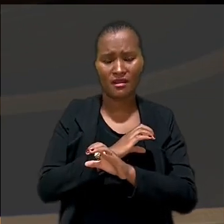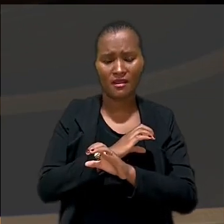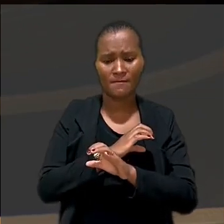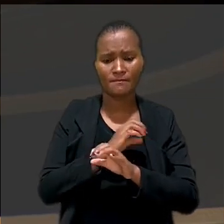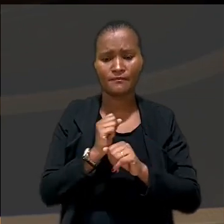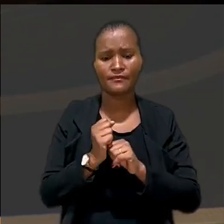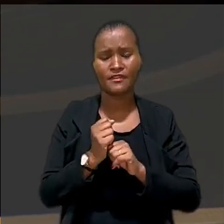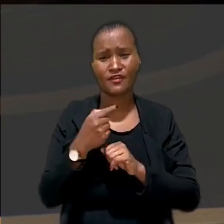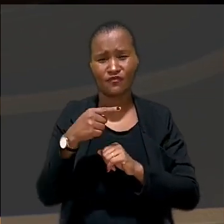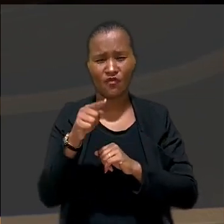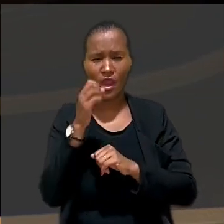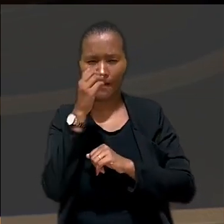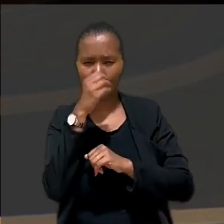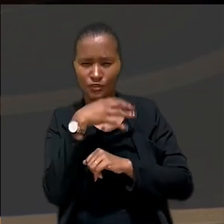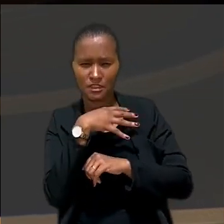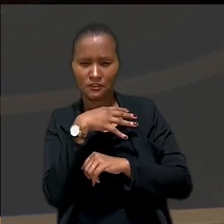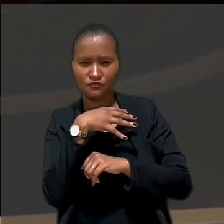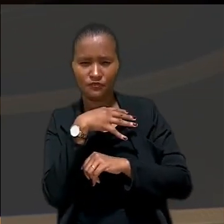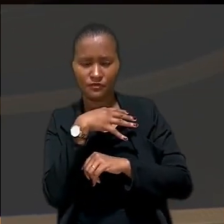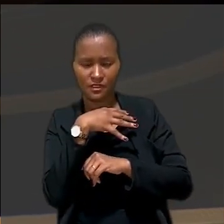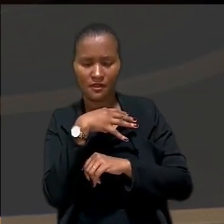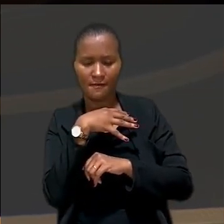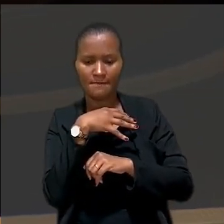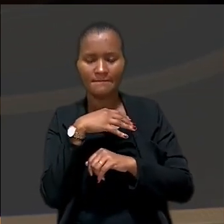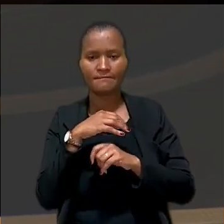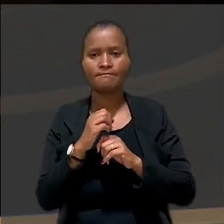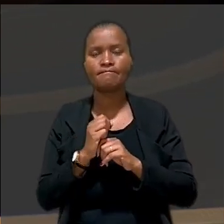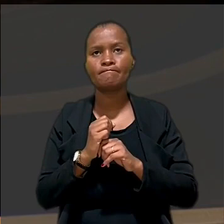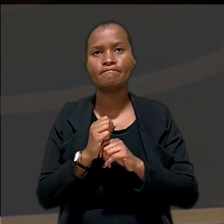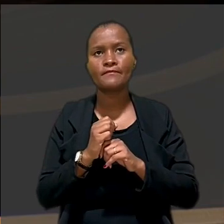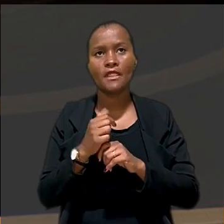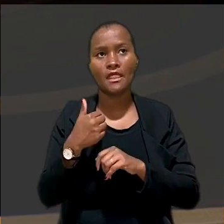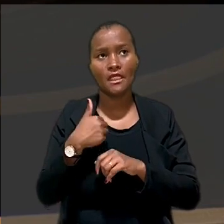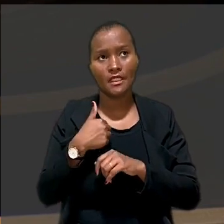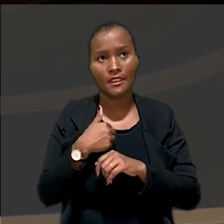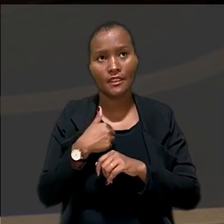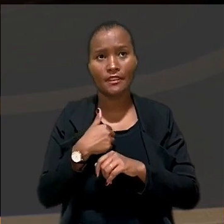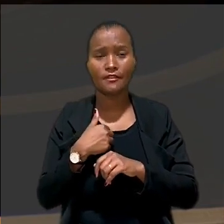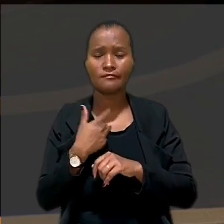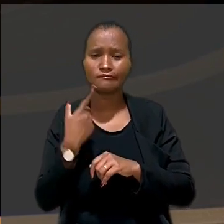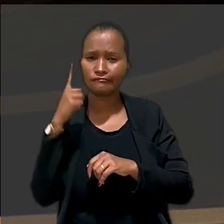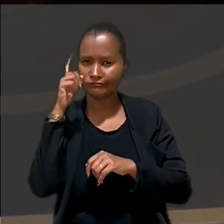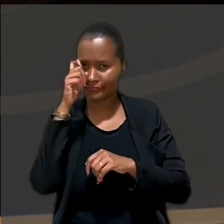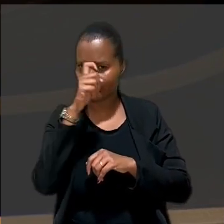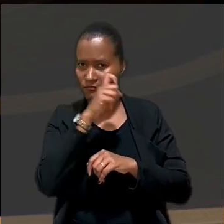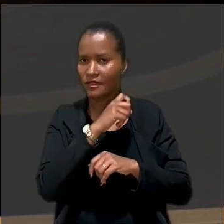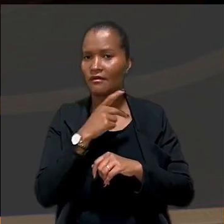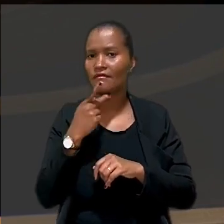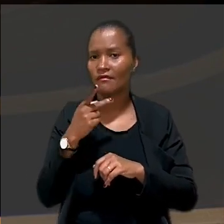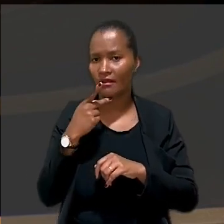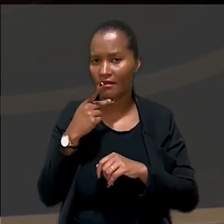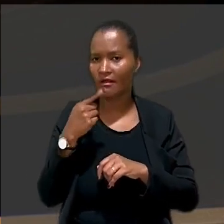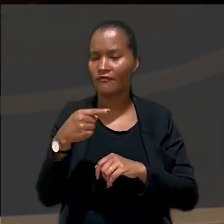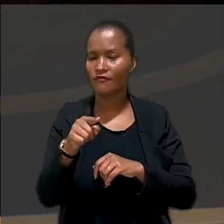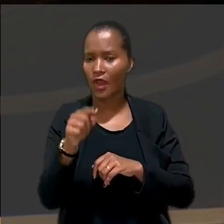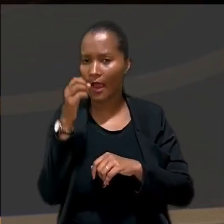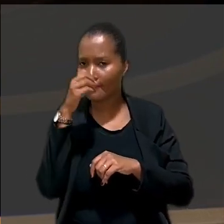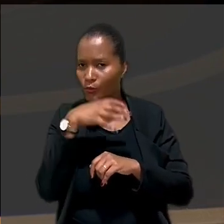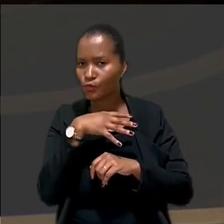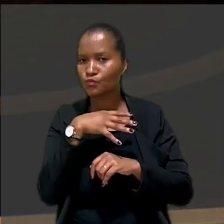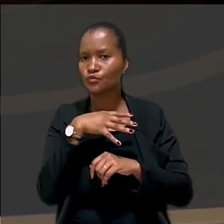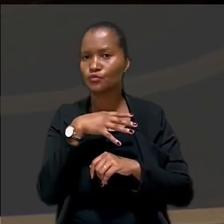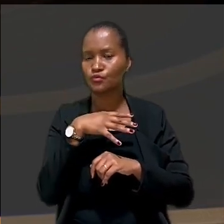que isso foi abusivo por si só, eu tenho muita dificuldade de dizer que foi